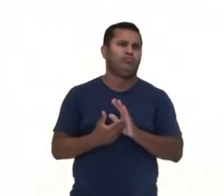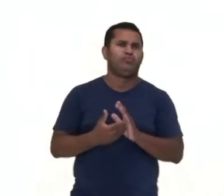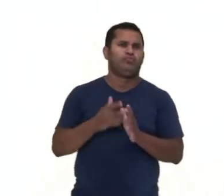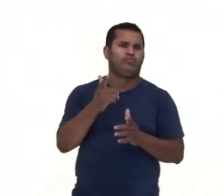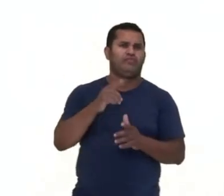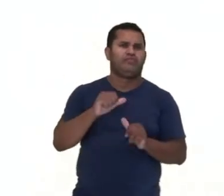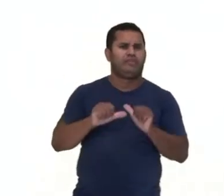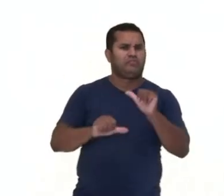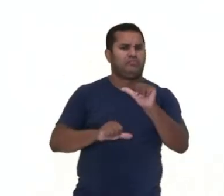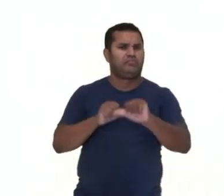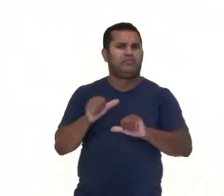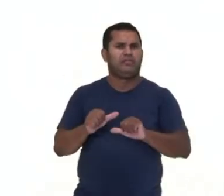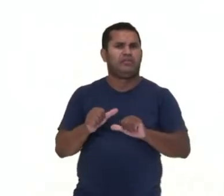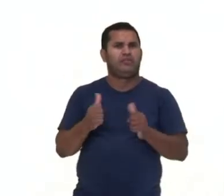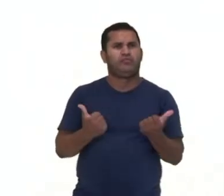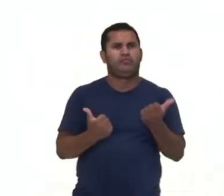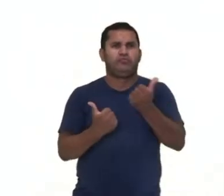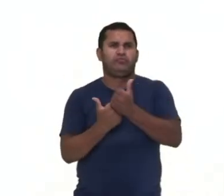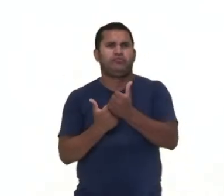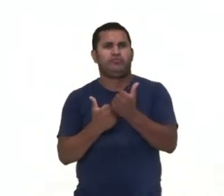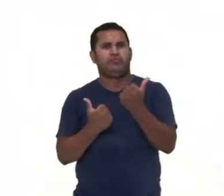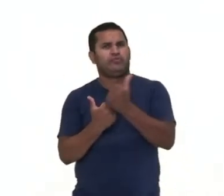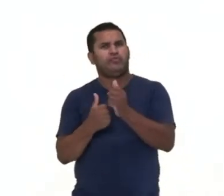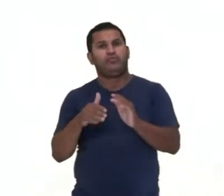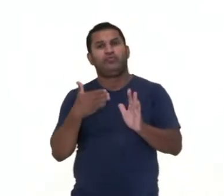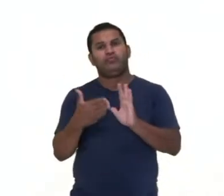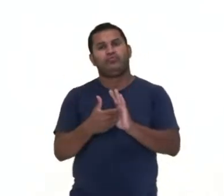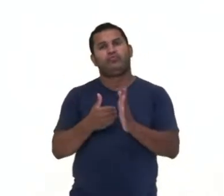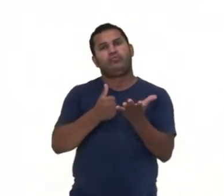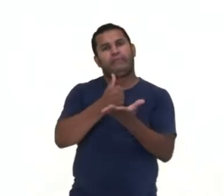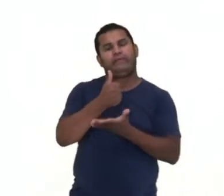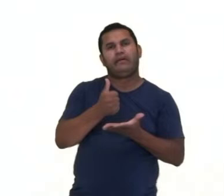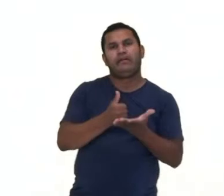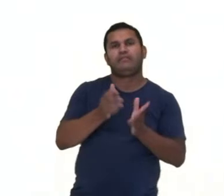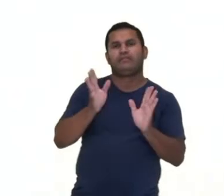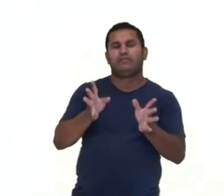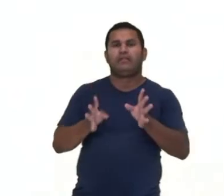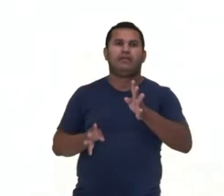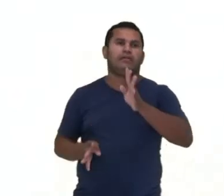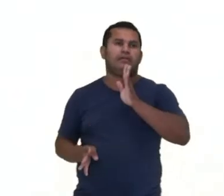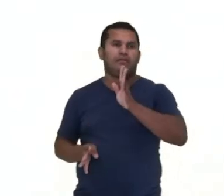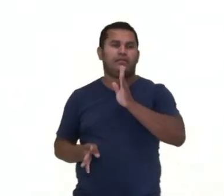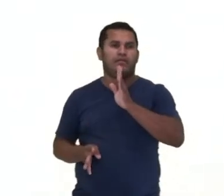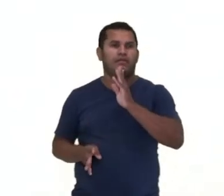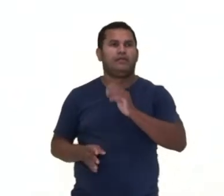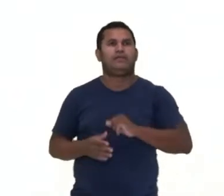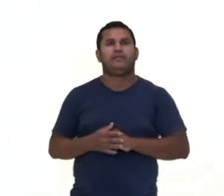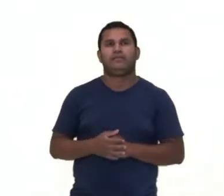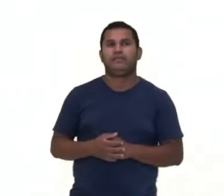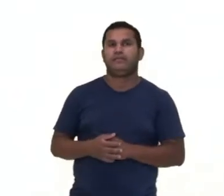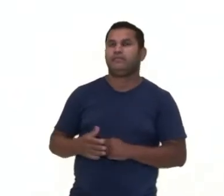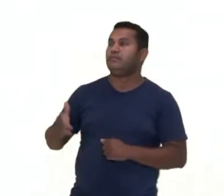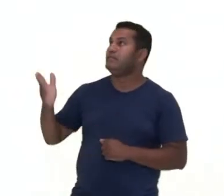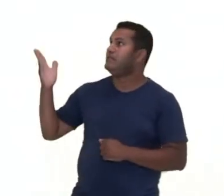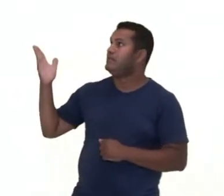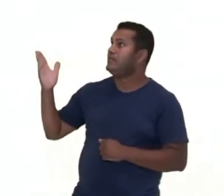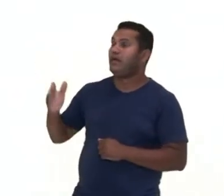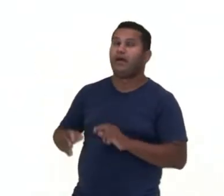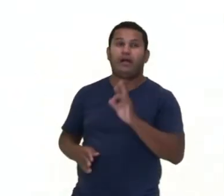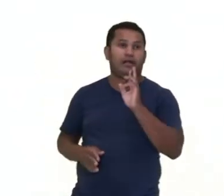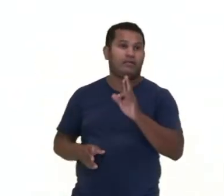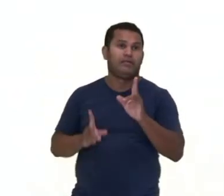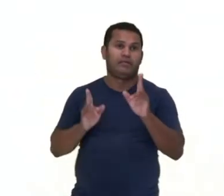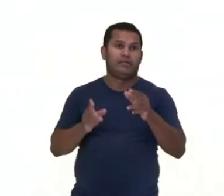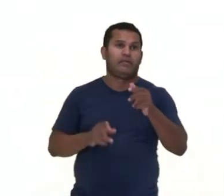né? Substituo ali e faço aquelas operações básicas. Passei para o outro lado ali, né? Substituindo, vai ficar menos 40a igual a 100.